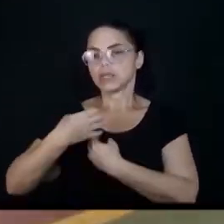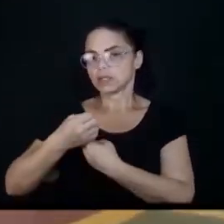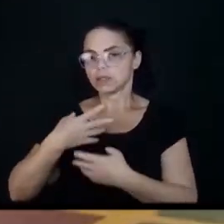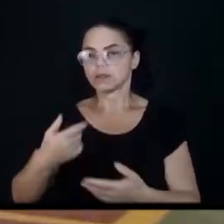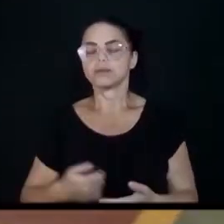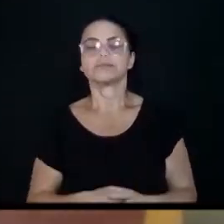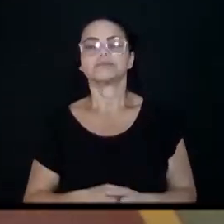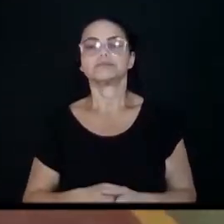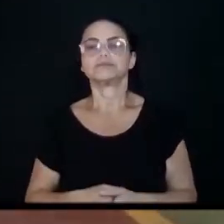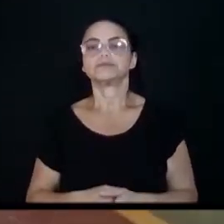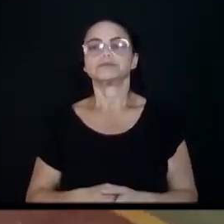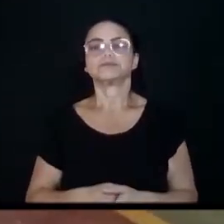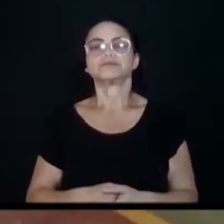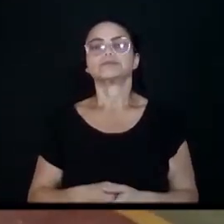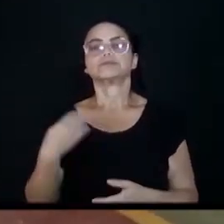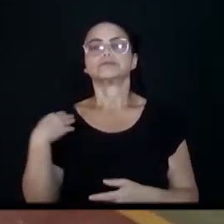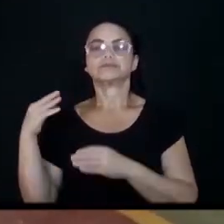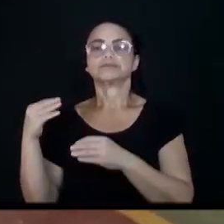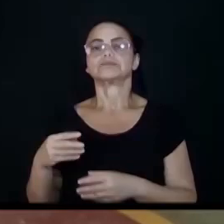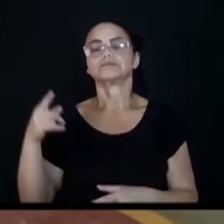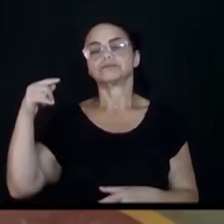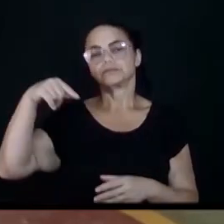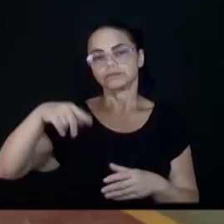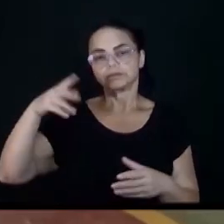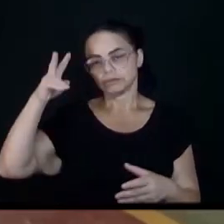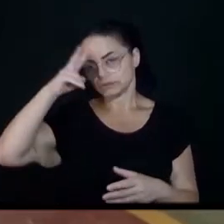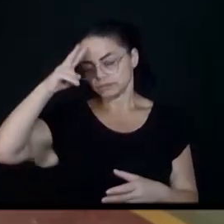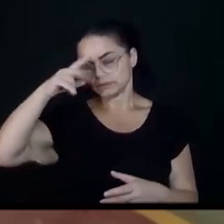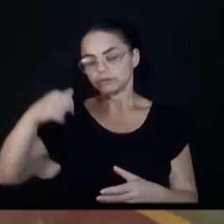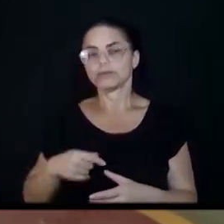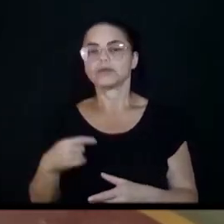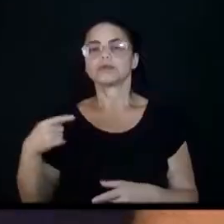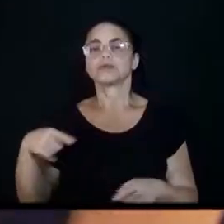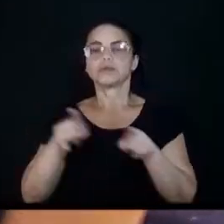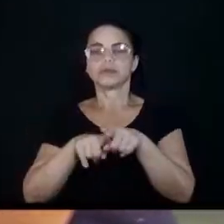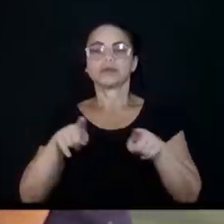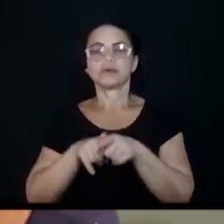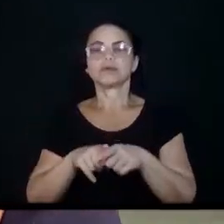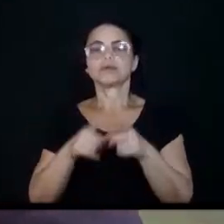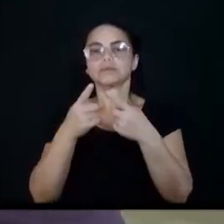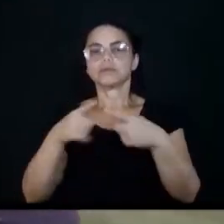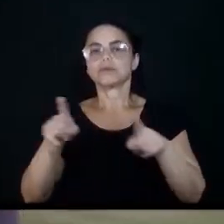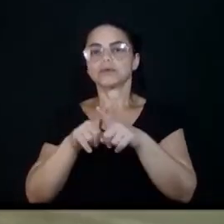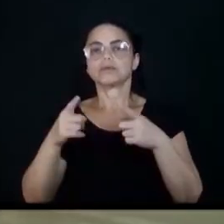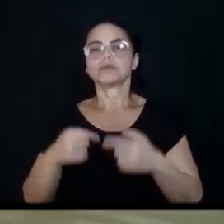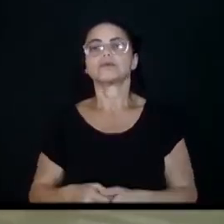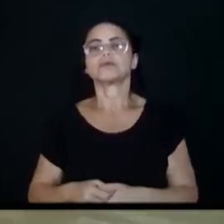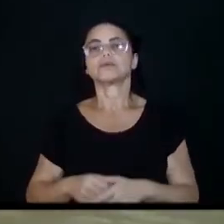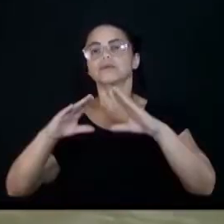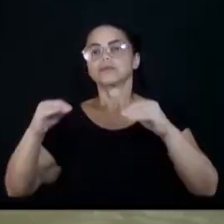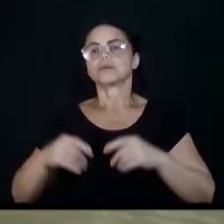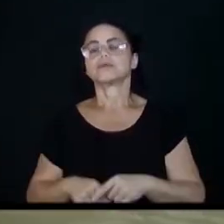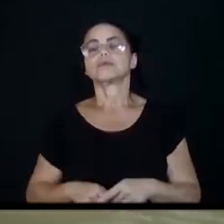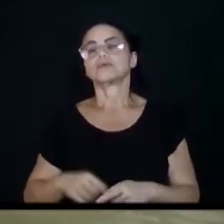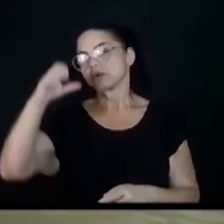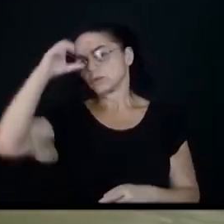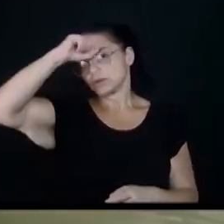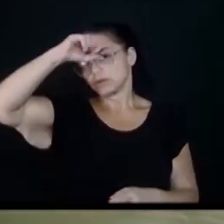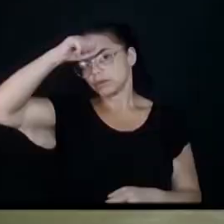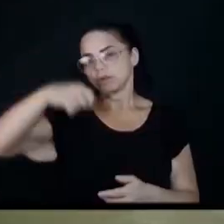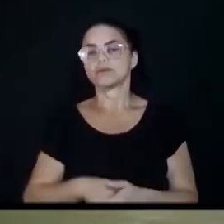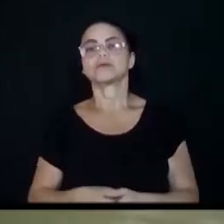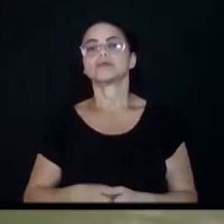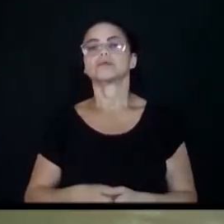e me trouxe nesse momento, né? Também fui muito músico da noite, né? Então na noite aprendi alguns macetes e